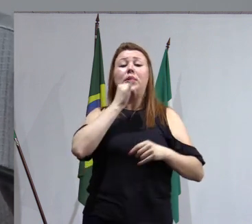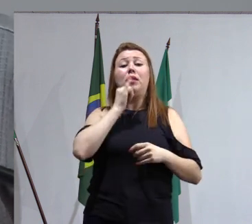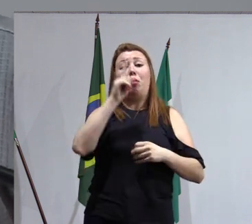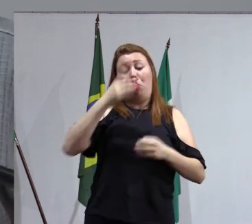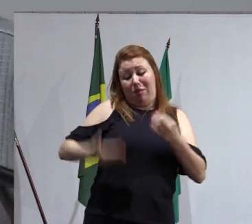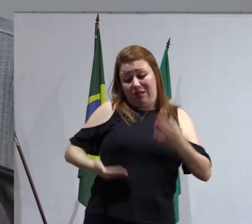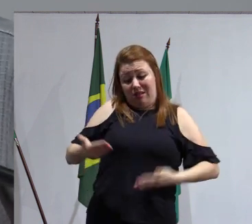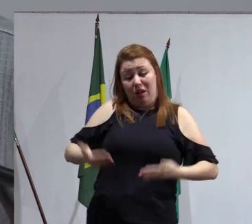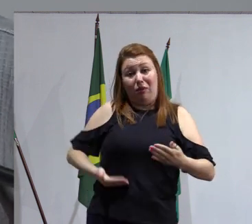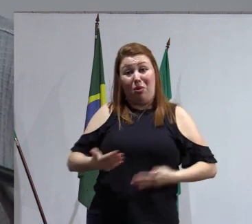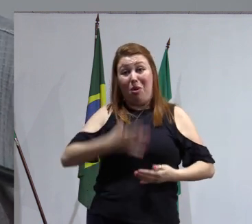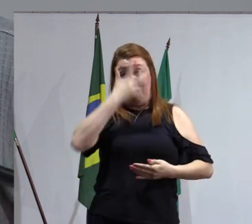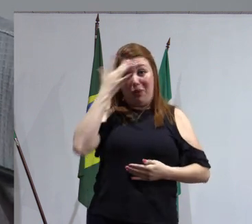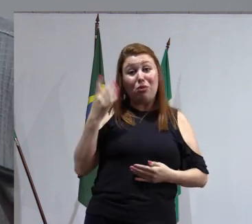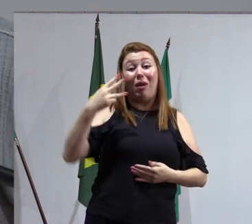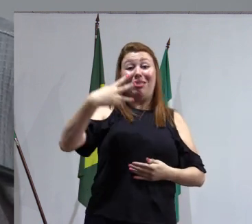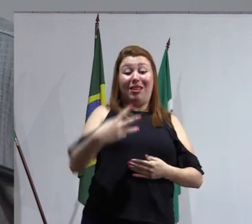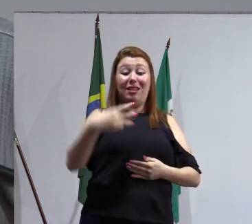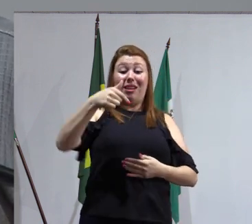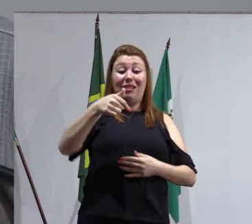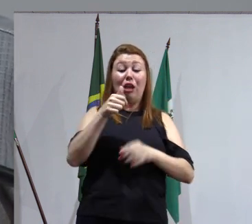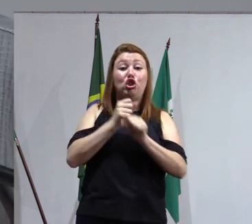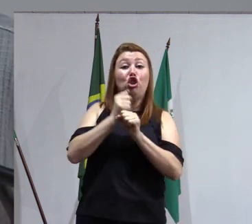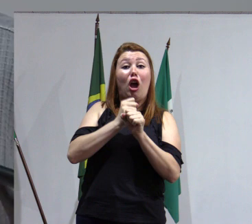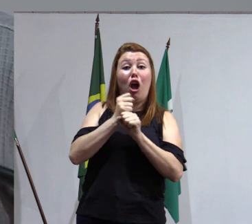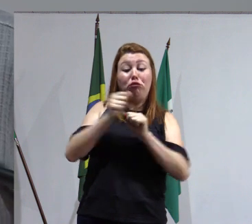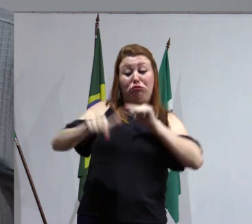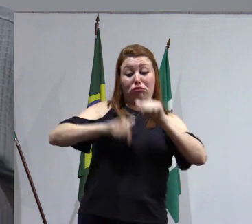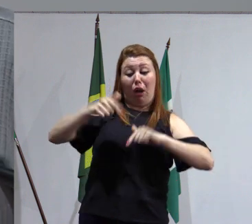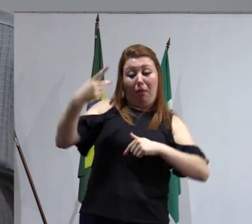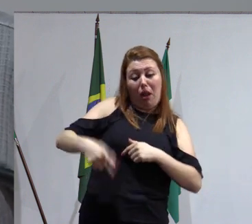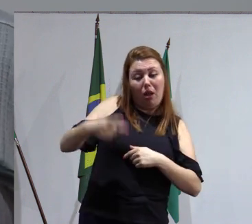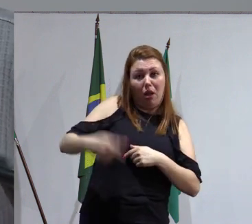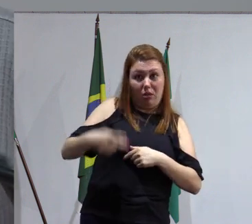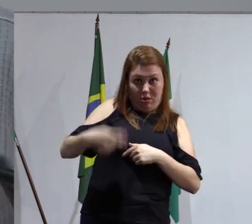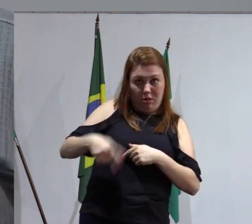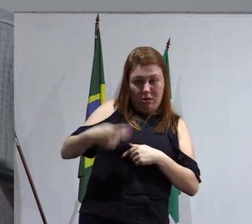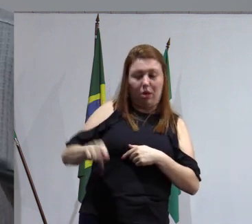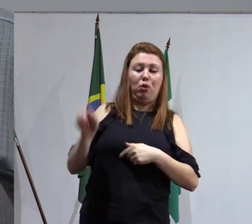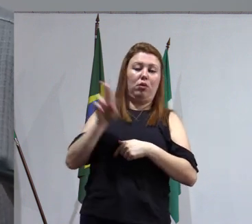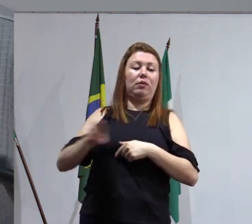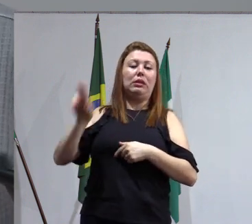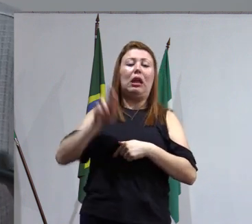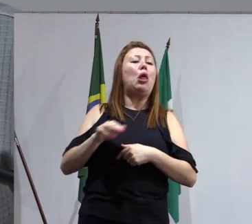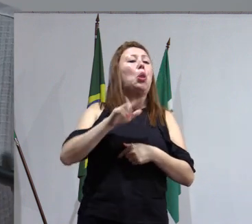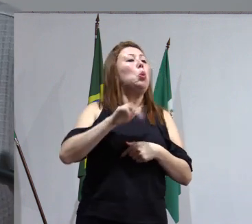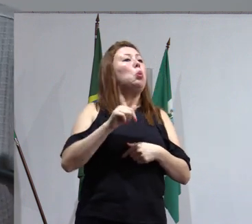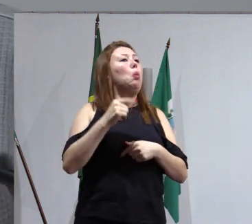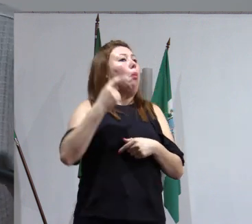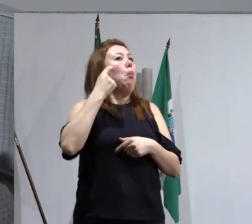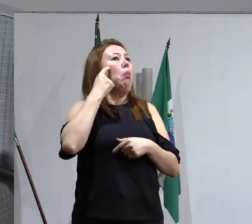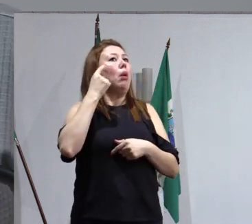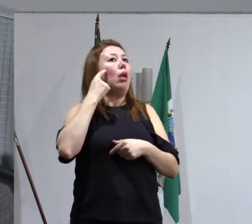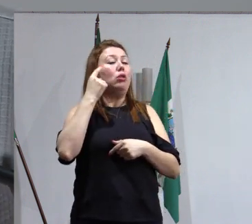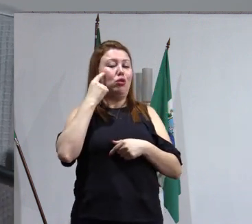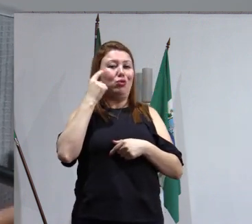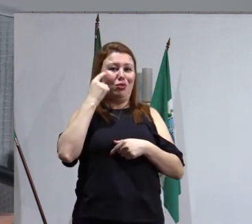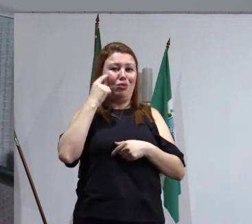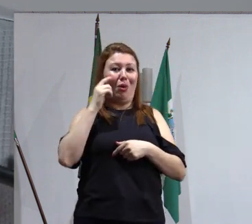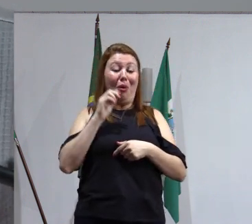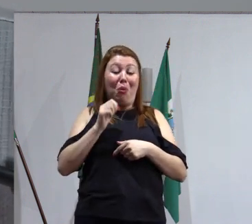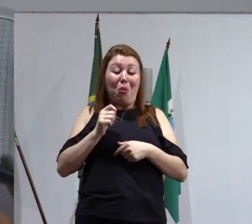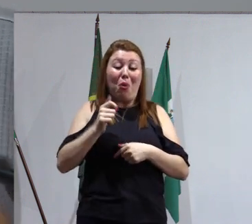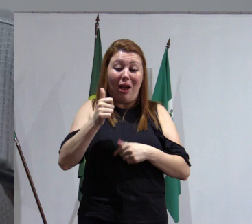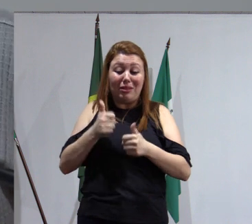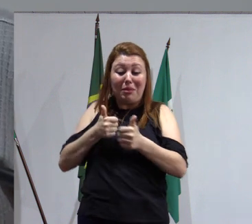há 37 anos na universidade, jamais pensou que um pouco antes... Primeiro